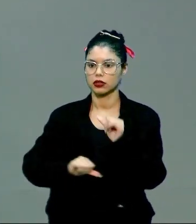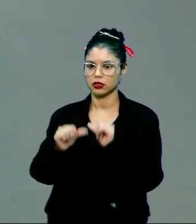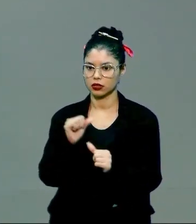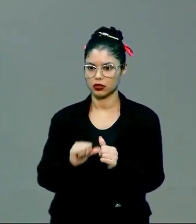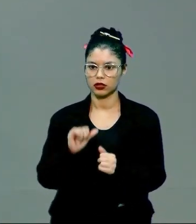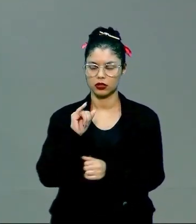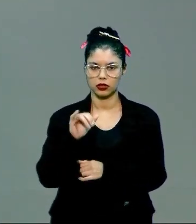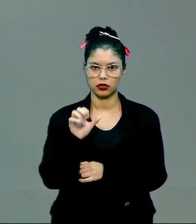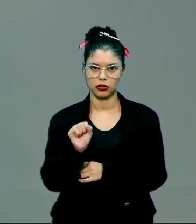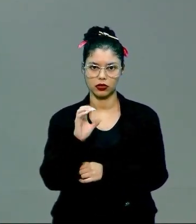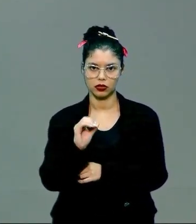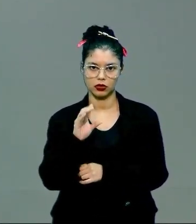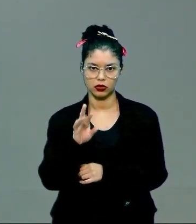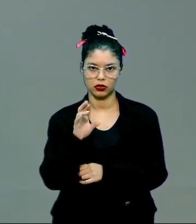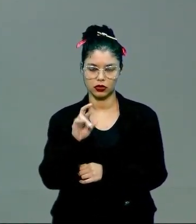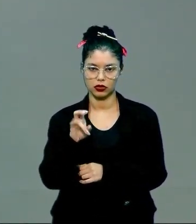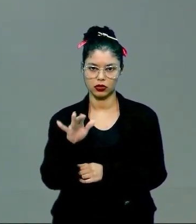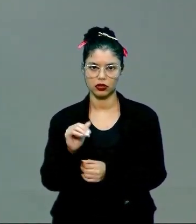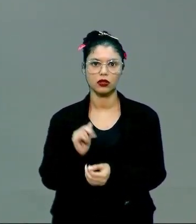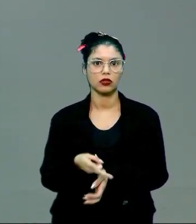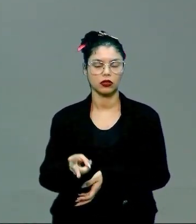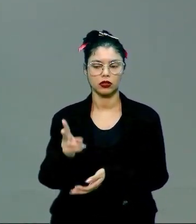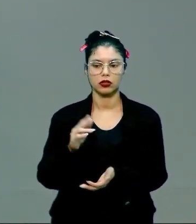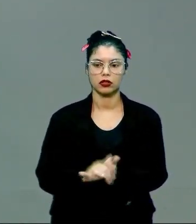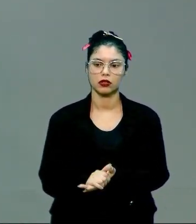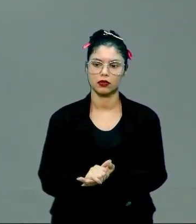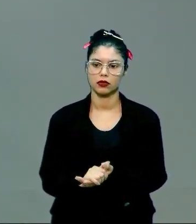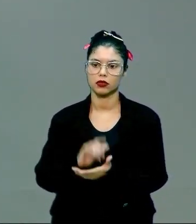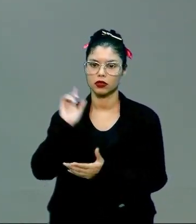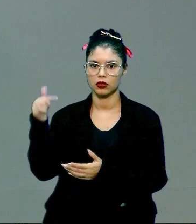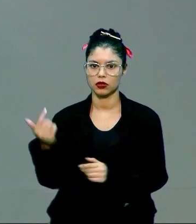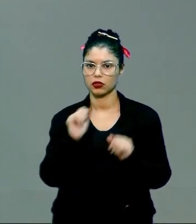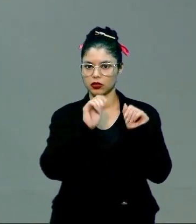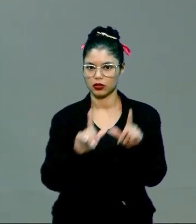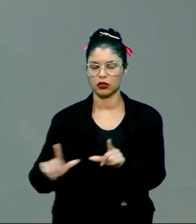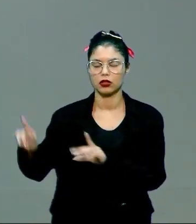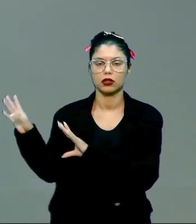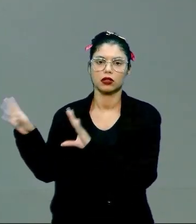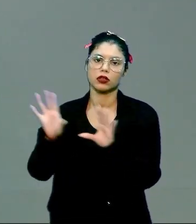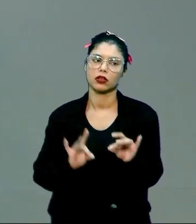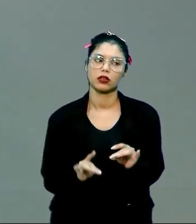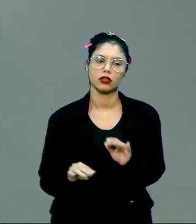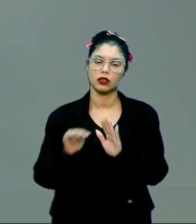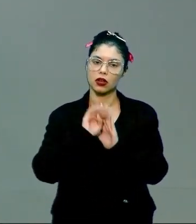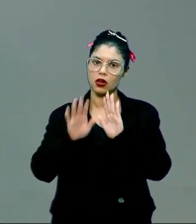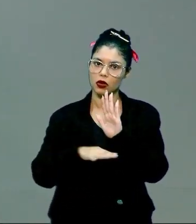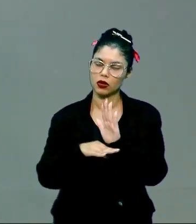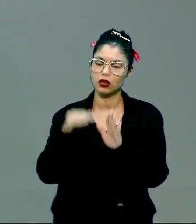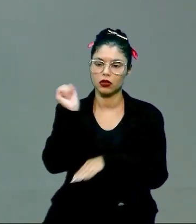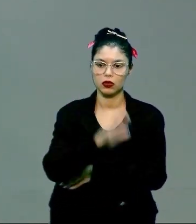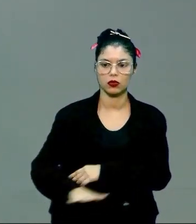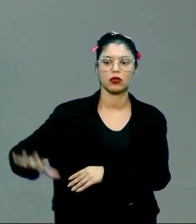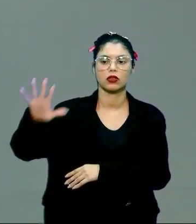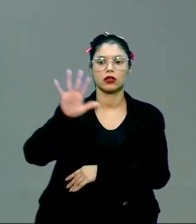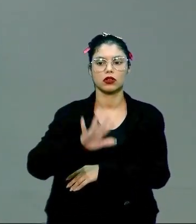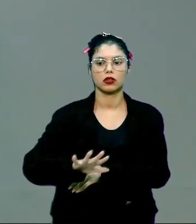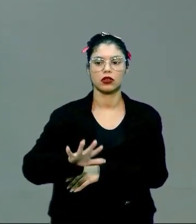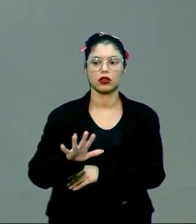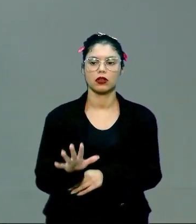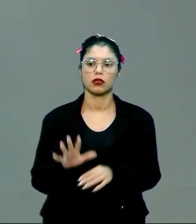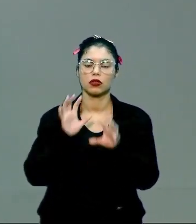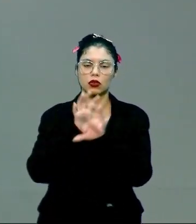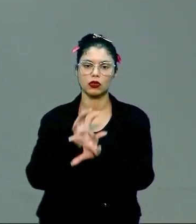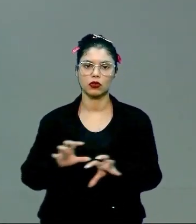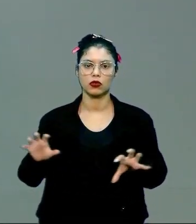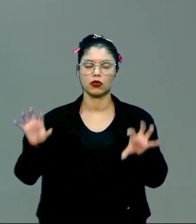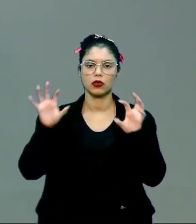transformação isocórica, com um volume constante. O próximo slide ele vai trazer para a gente a equação geral de um gás, que na verdade são